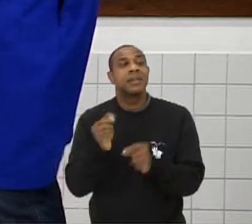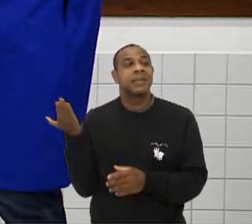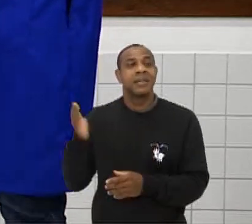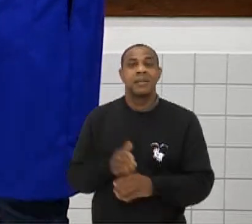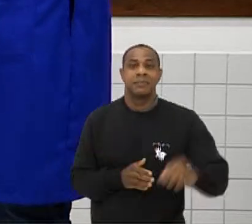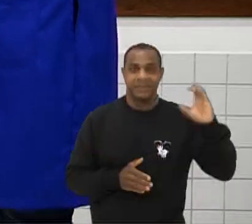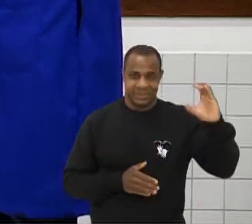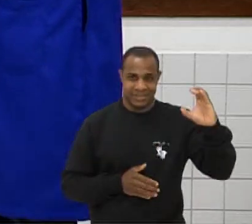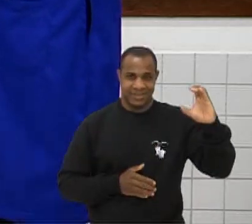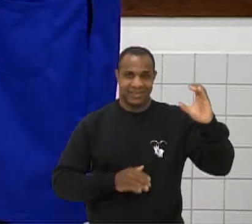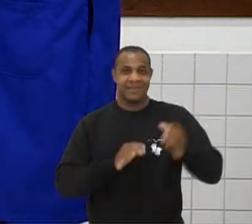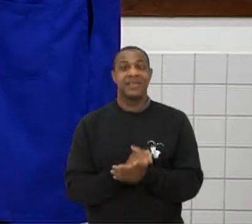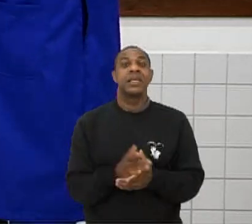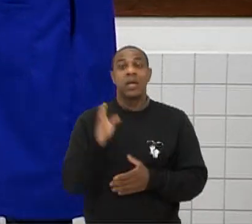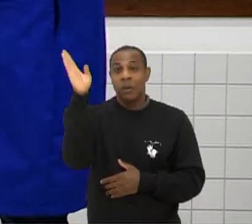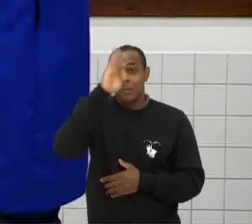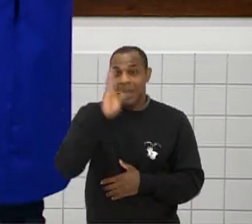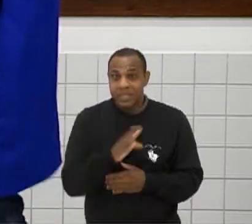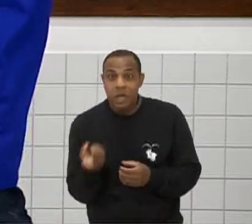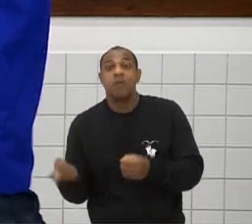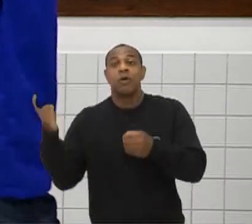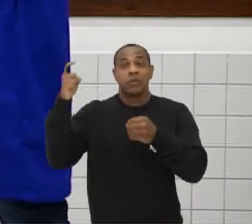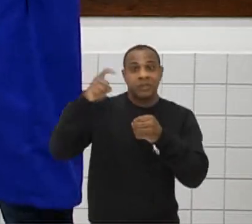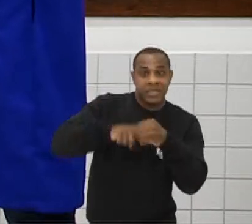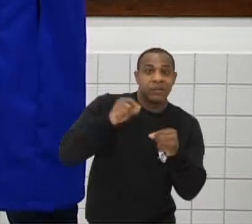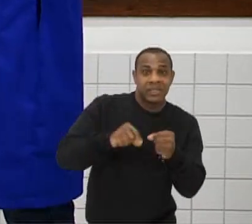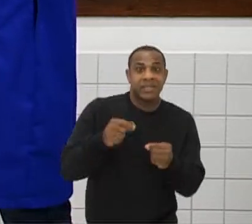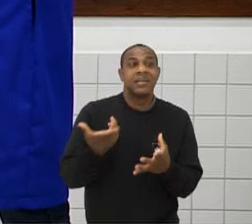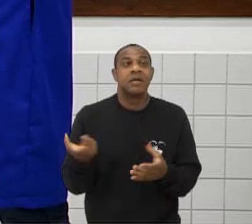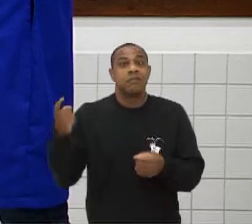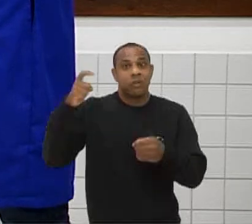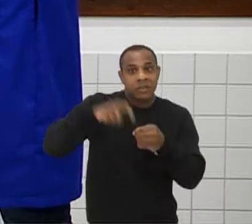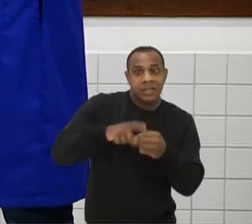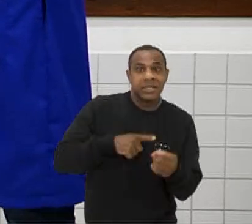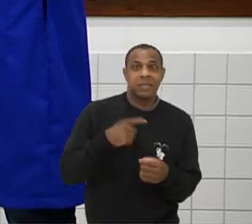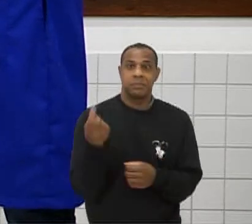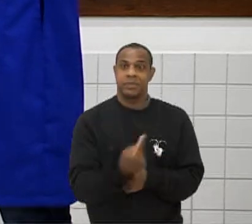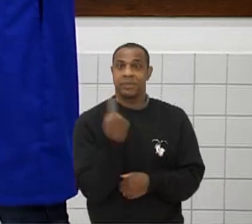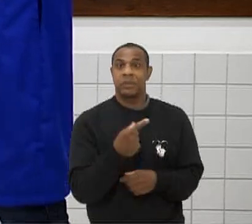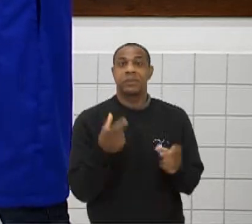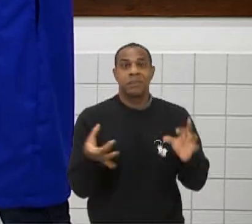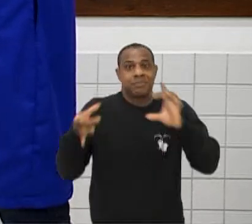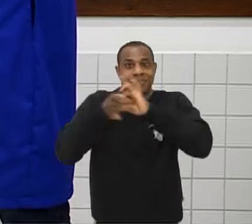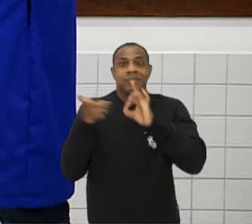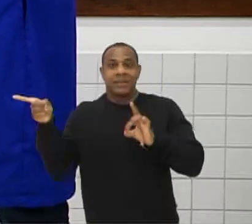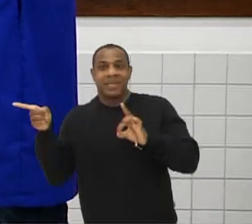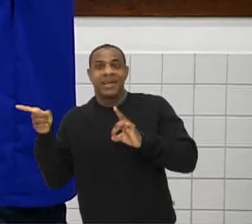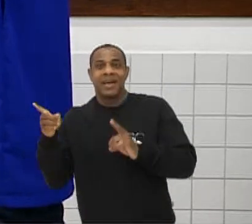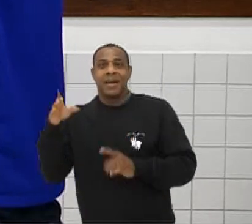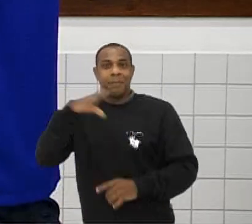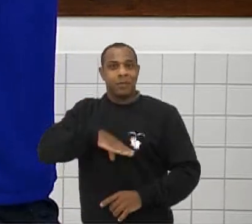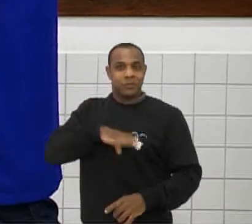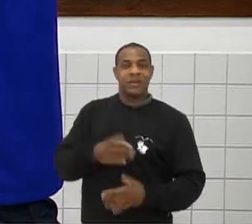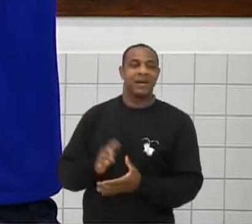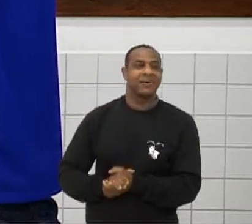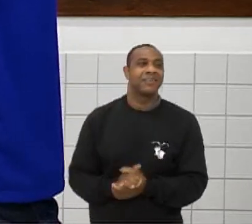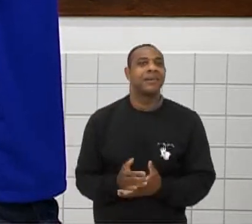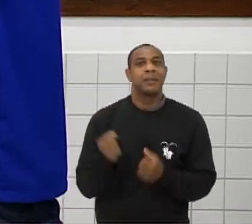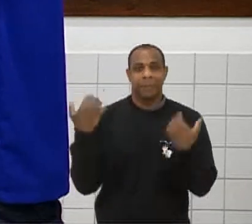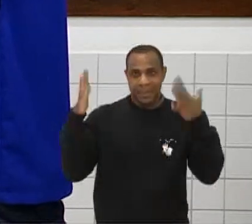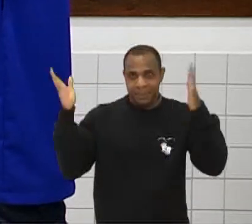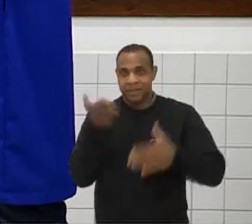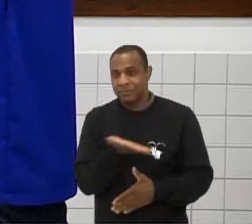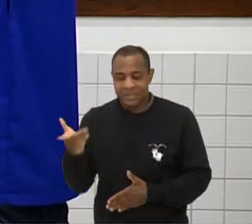letra C, que o Brasil voltasse a ser uma colônia de Portugal. Parabéns para todos vocês que